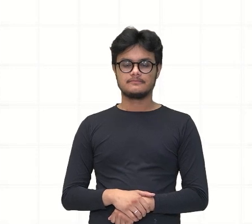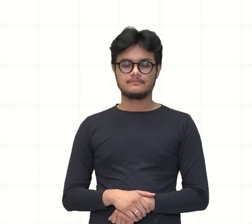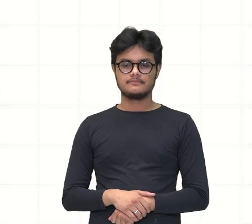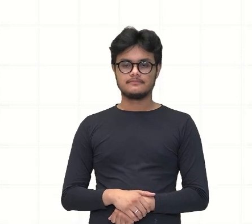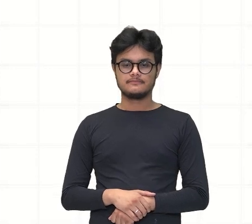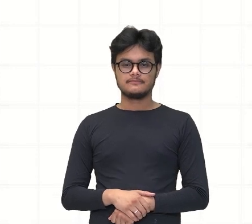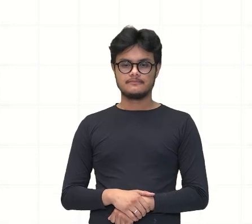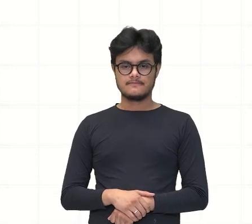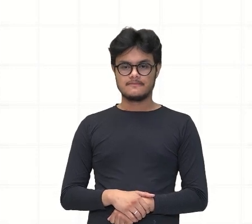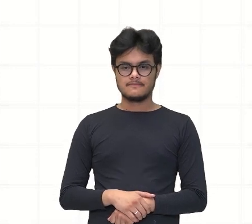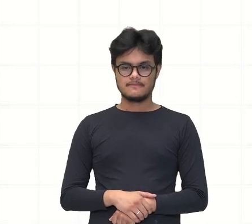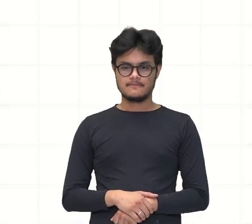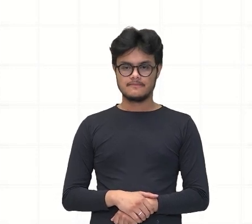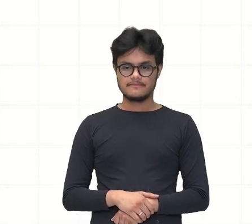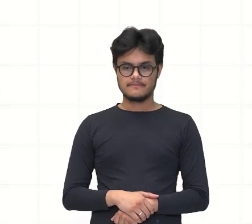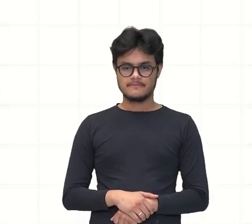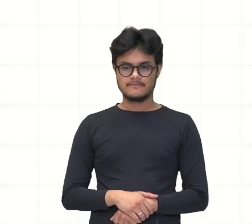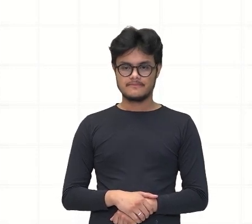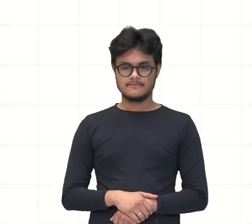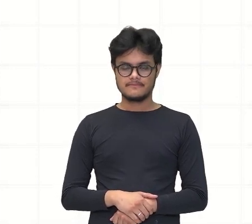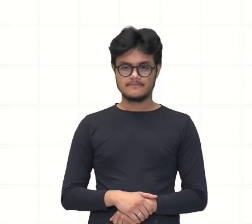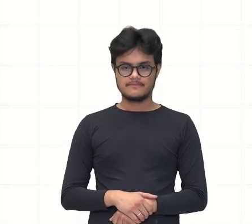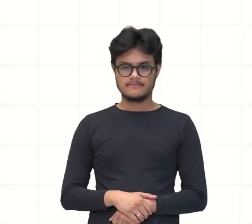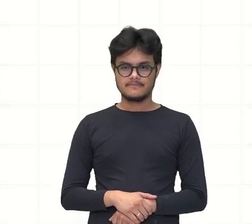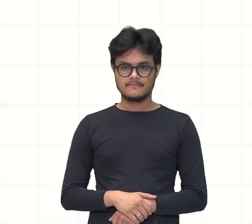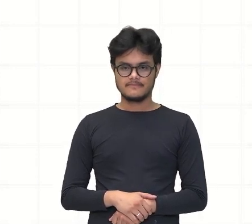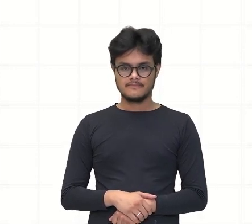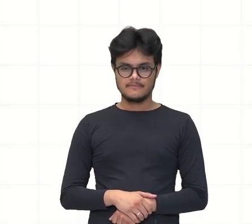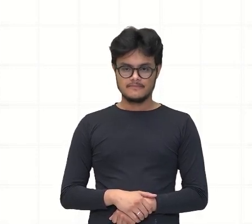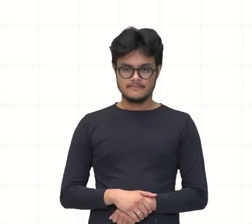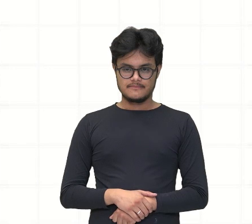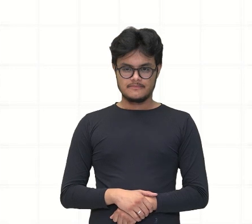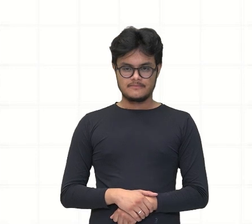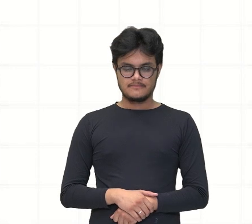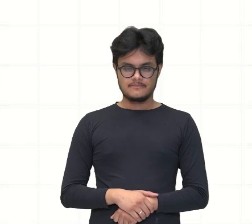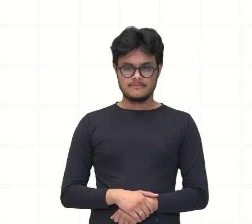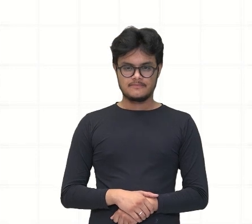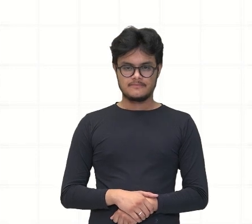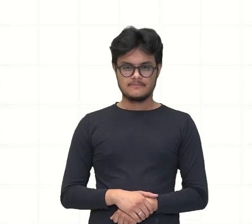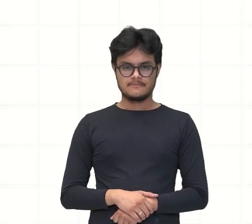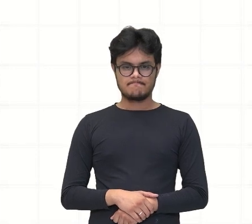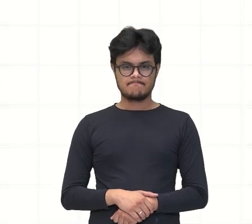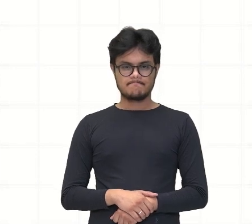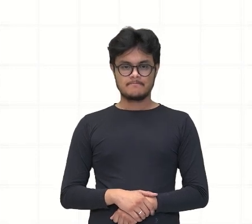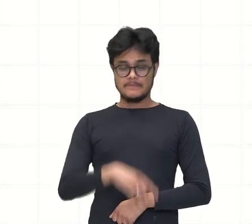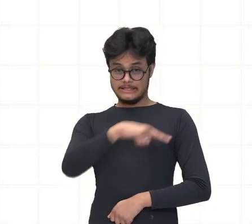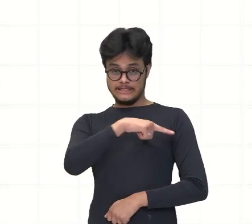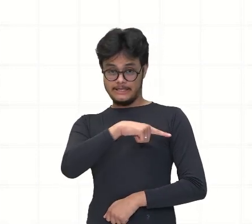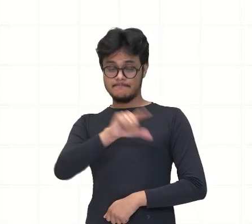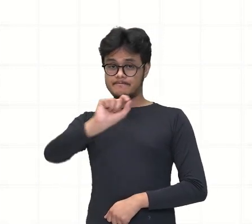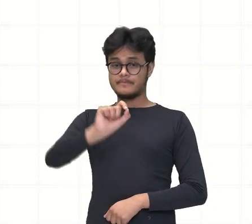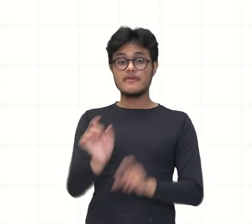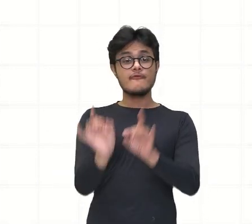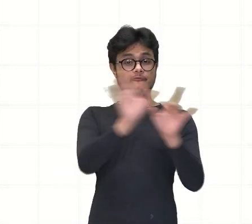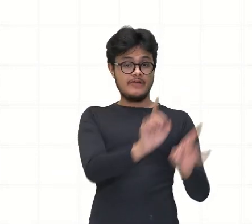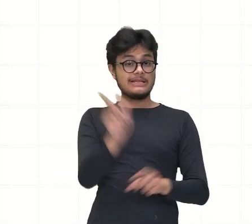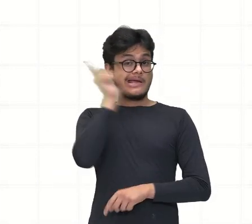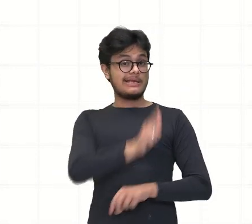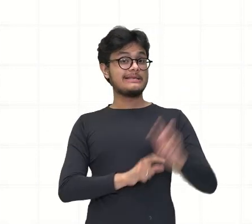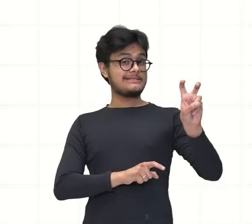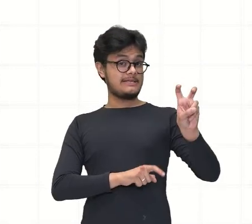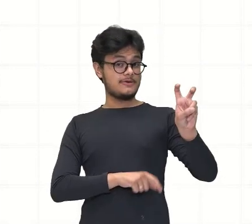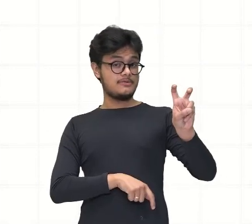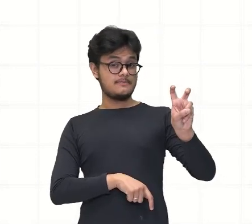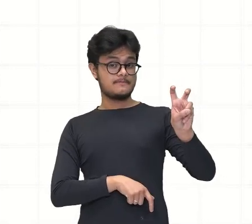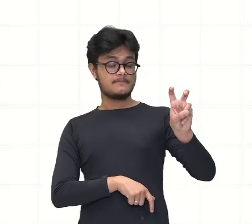Como que eu faço para determinar aqui a frequência relativa? Eu vou pegar a frequência absoluta,